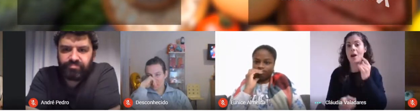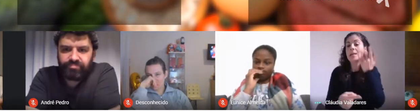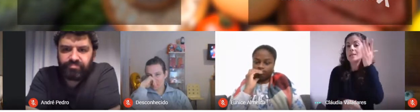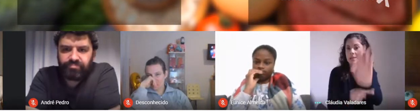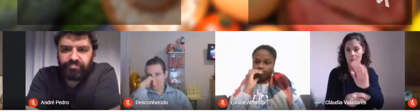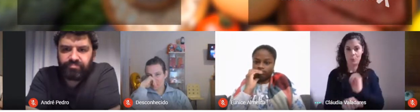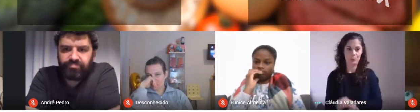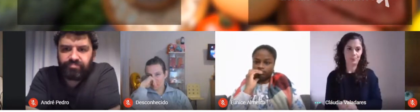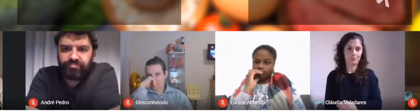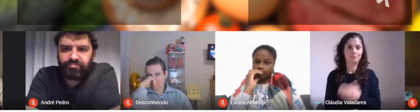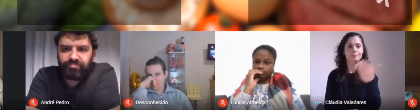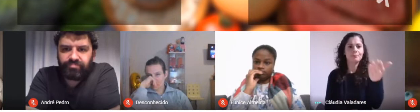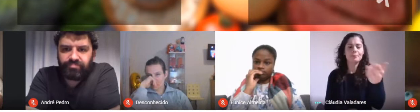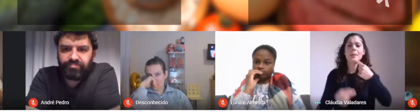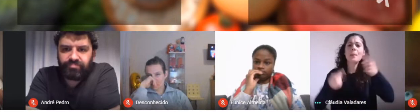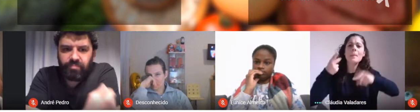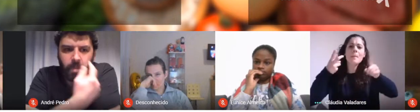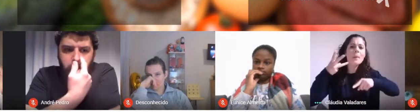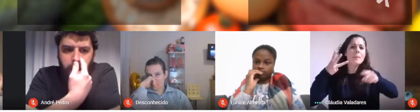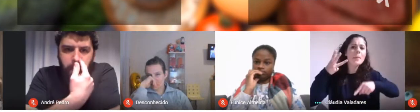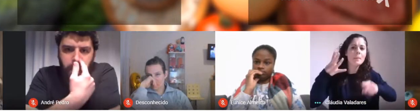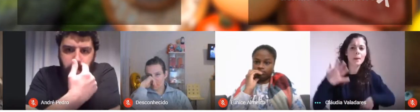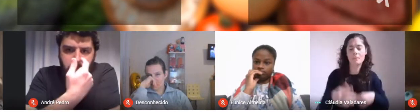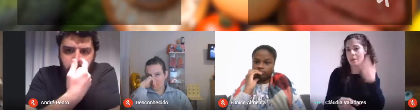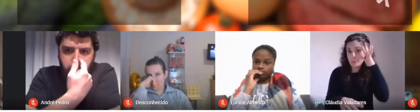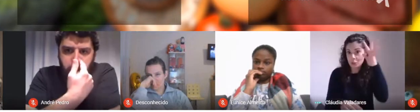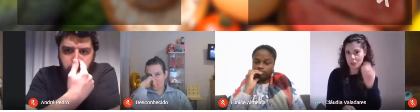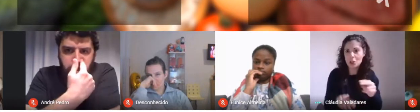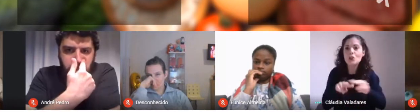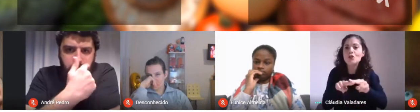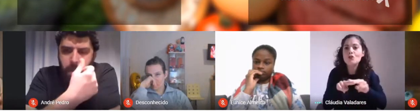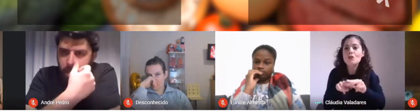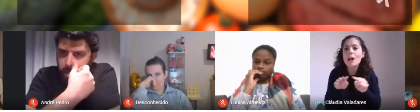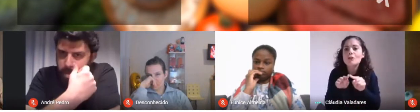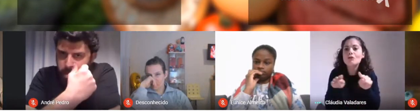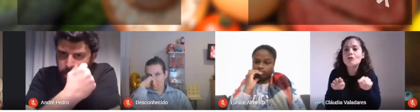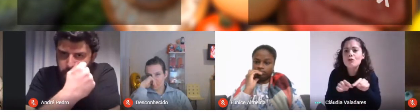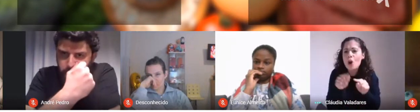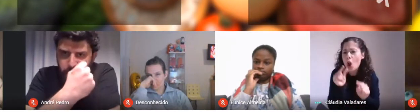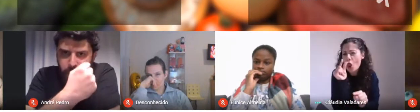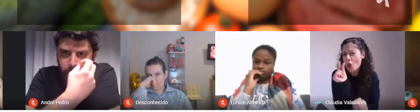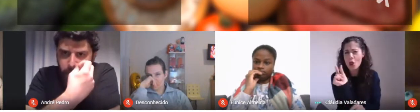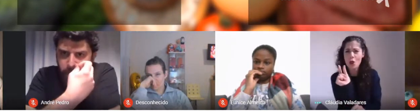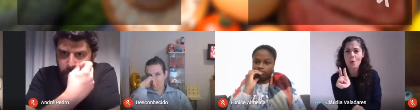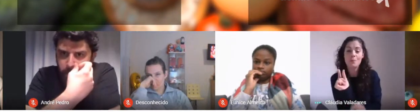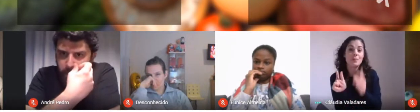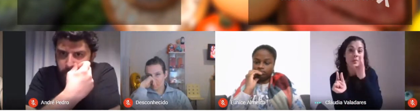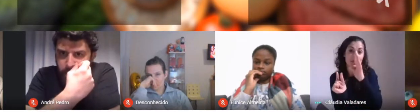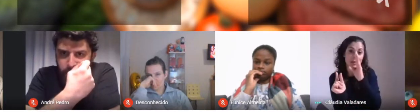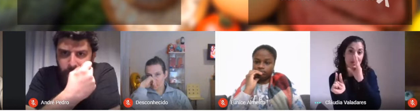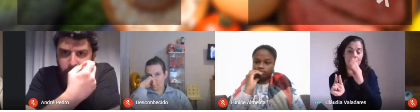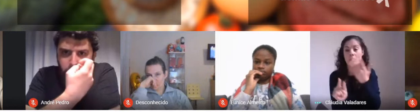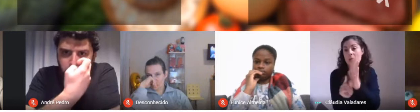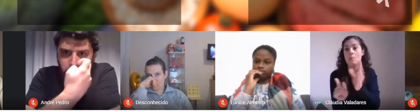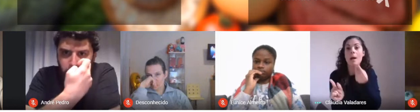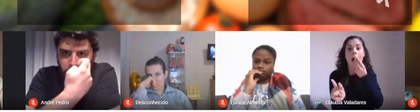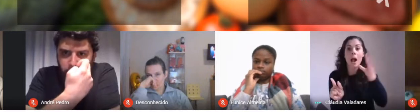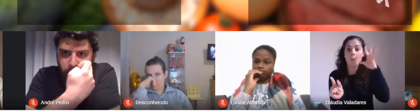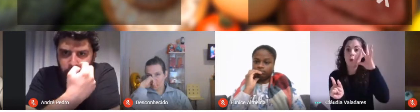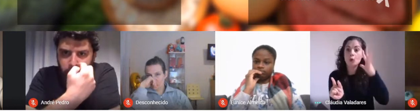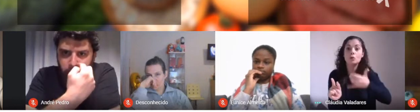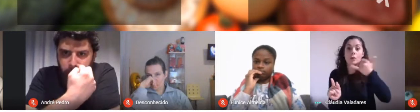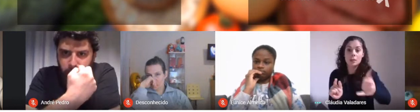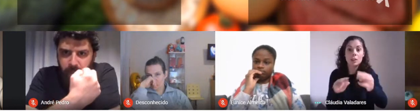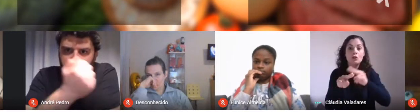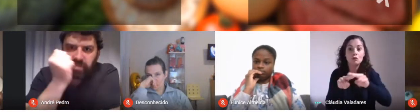frequência, se um quadradinho de chocolate, se esse quadradinho de chocolate for comido logo a seguir ao almoço,